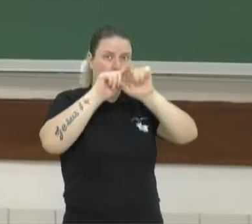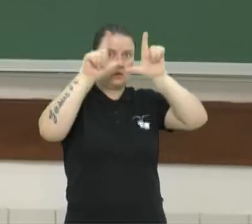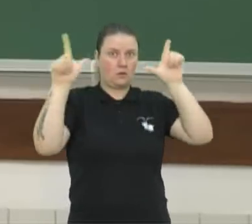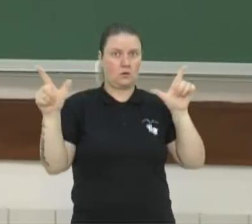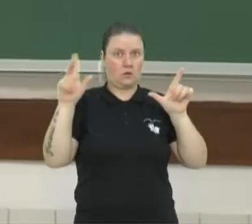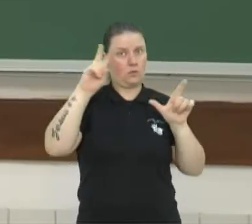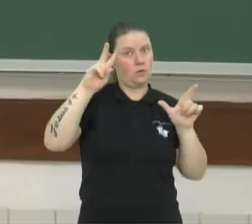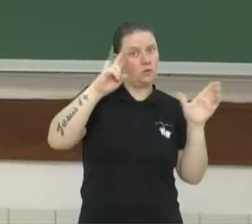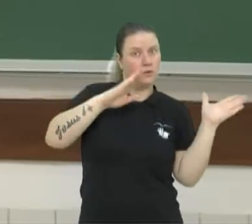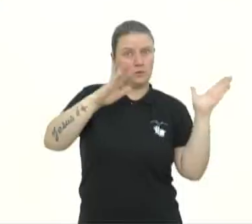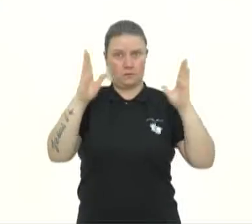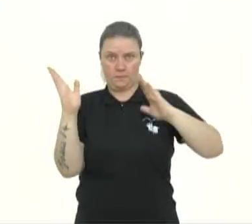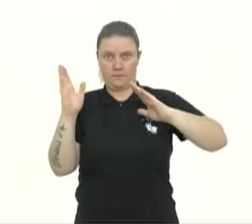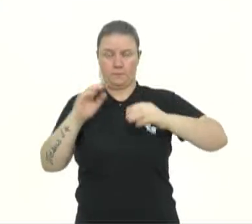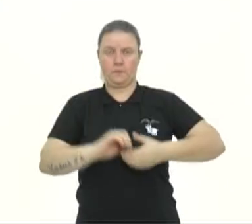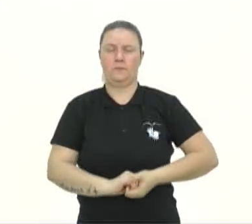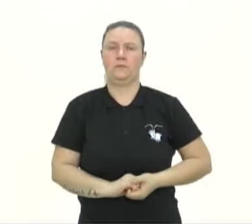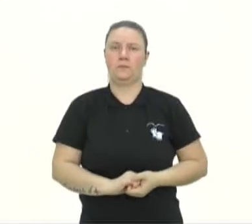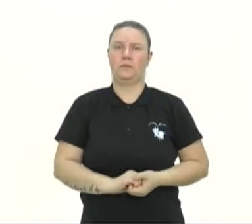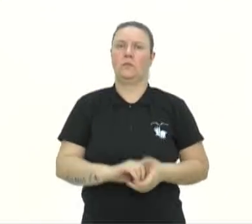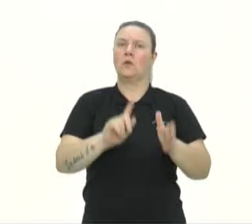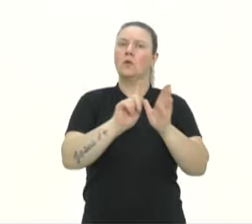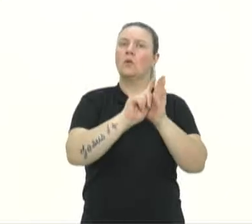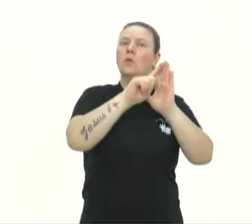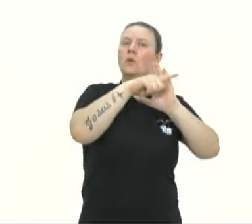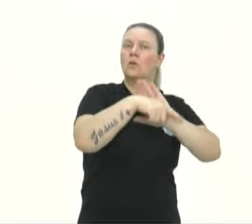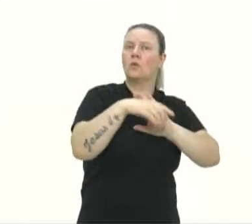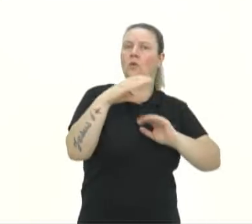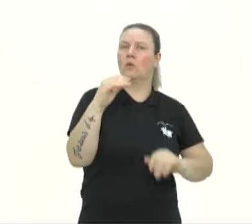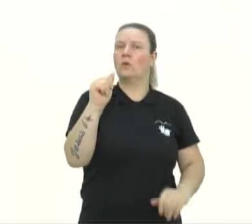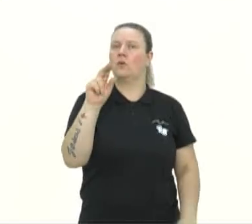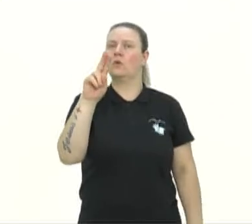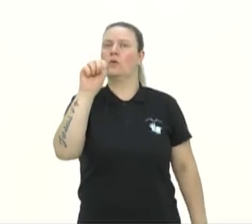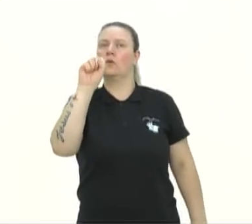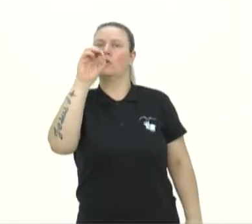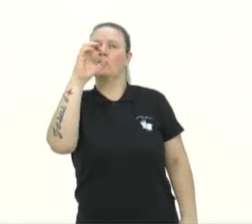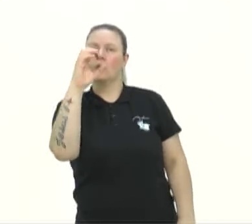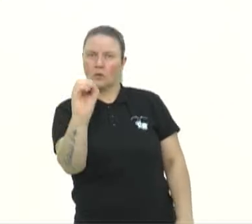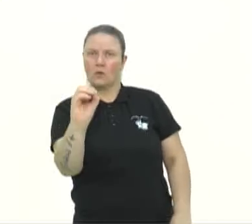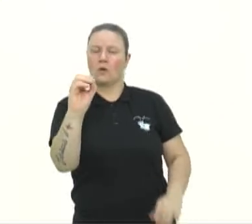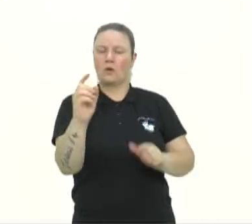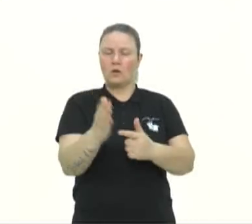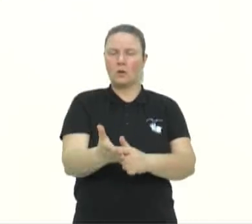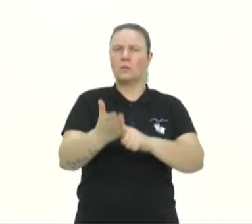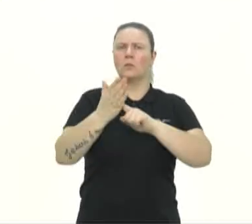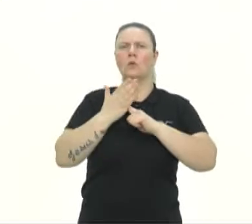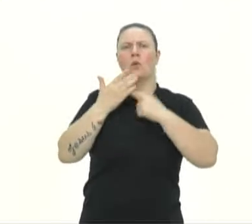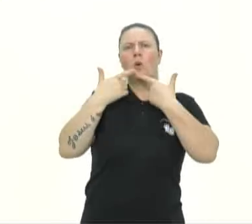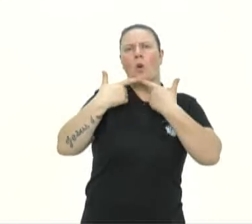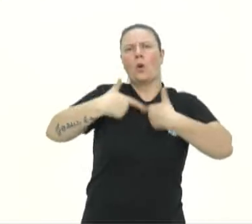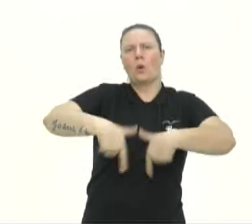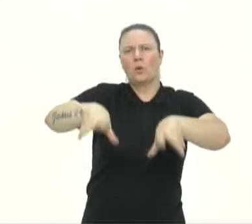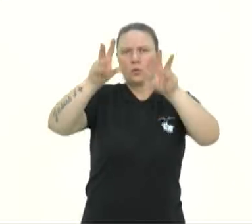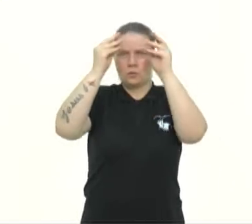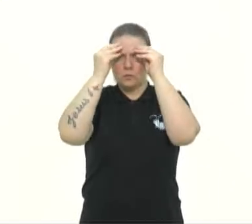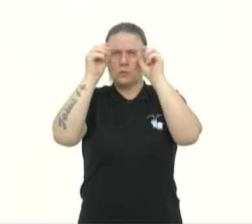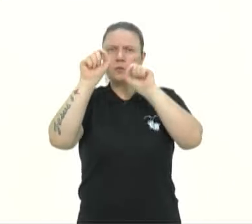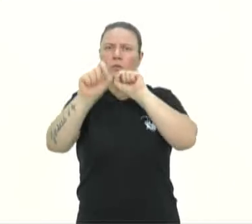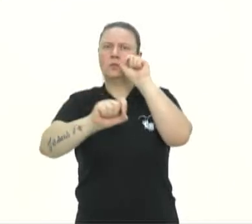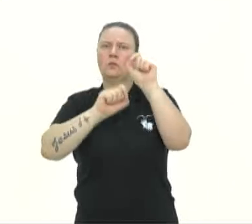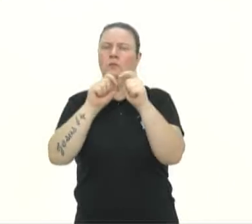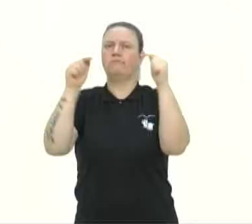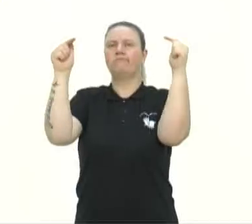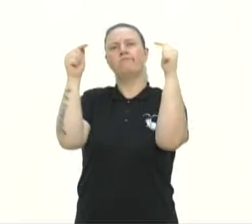aqui? O gênero textual caos apresenta uma linguagem em que combinam-se,